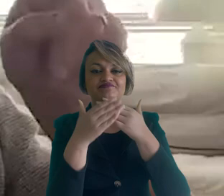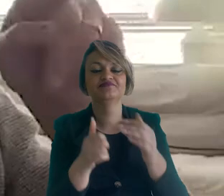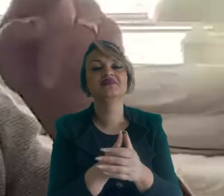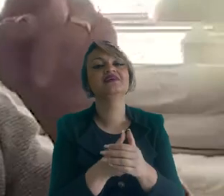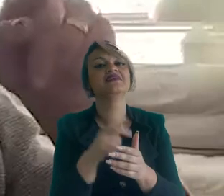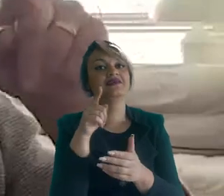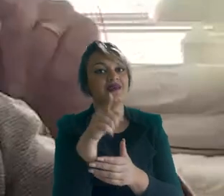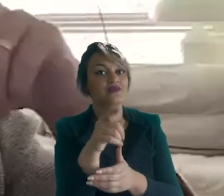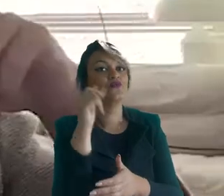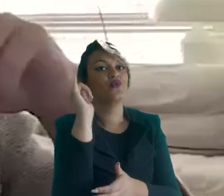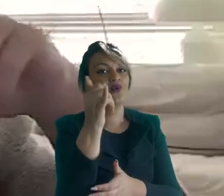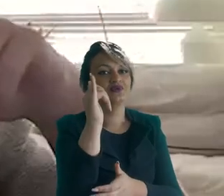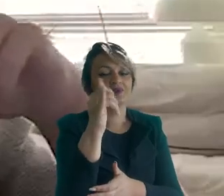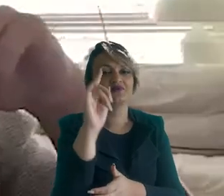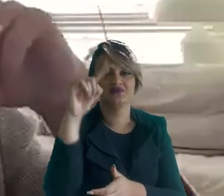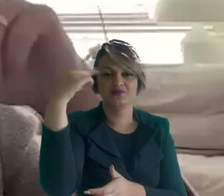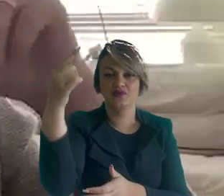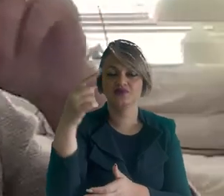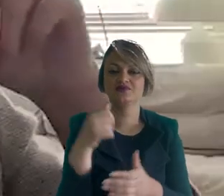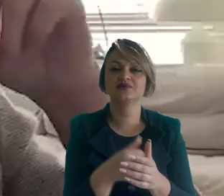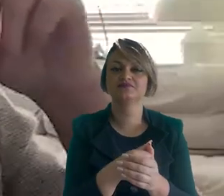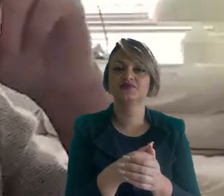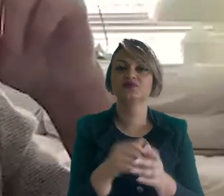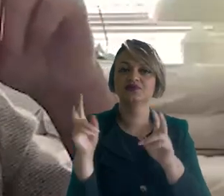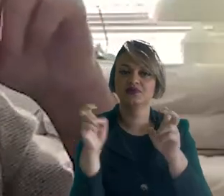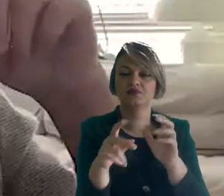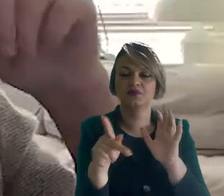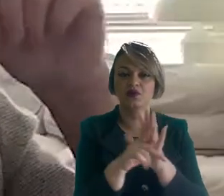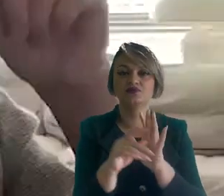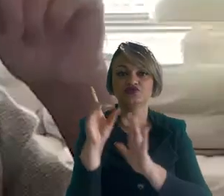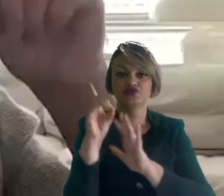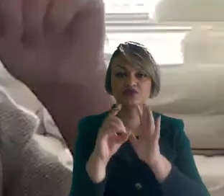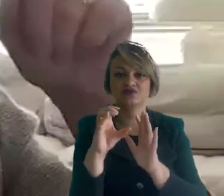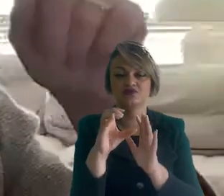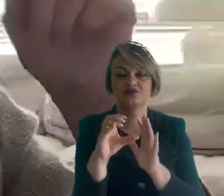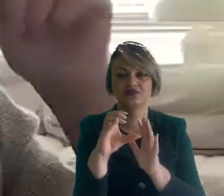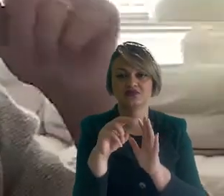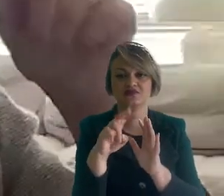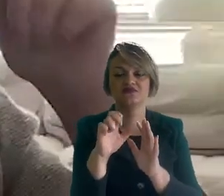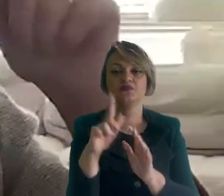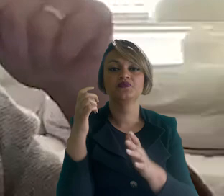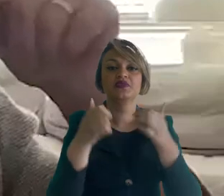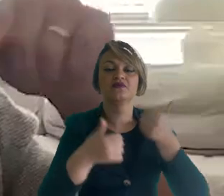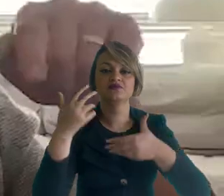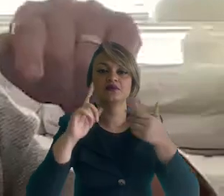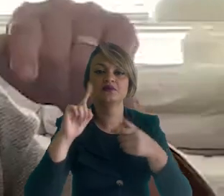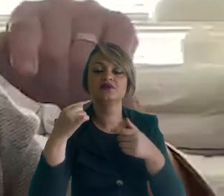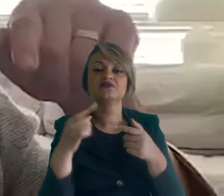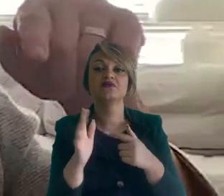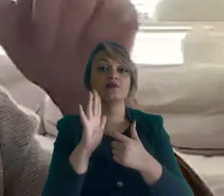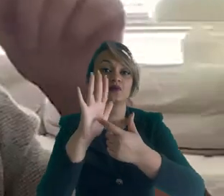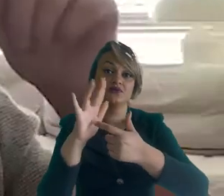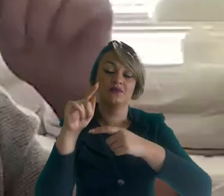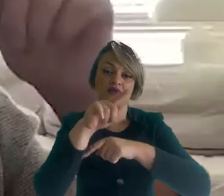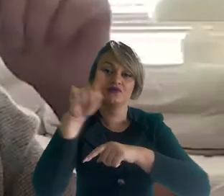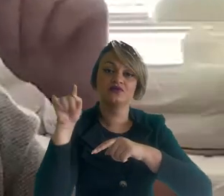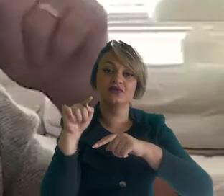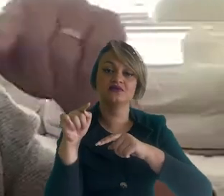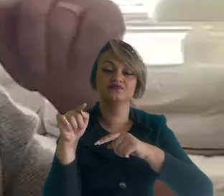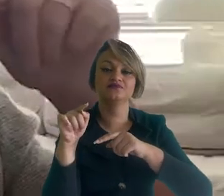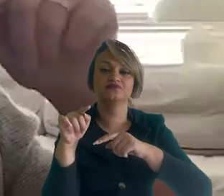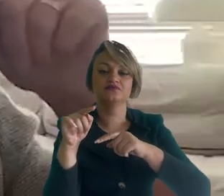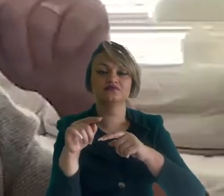que eu vou contar para vocês na sequência em matéria de Direito Civil vai mostrar para os senhores e